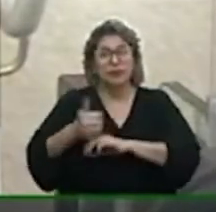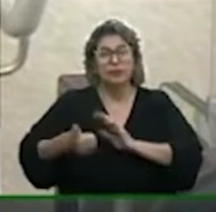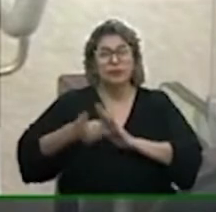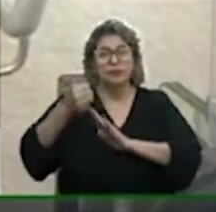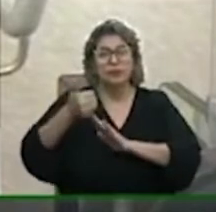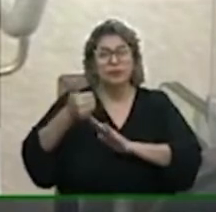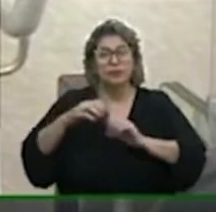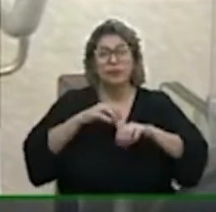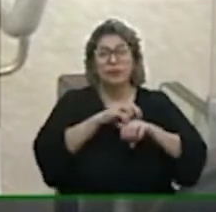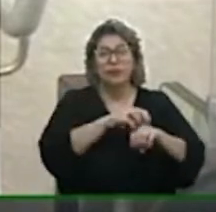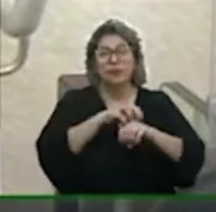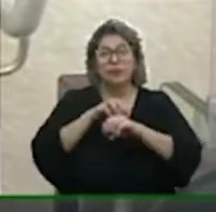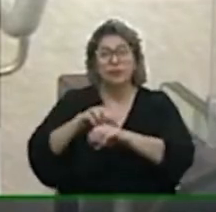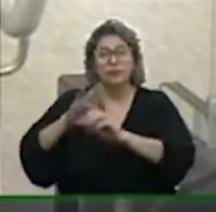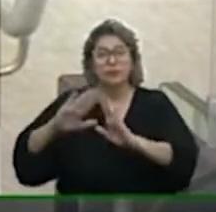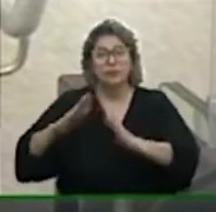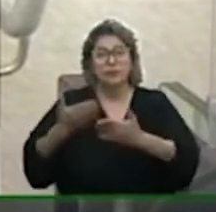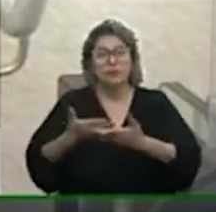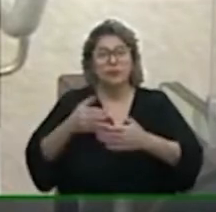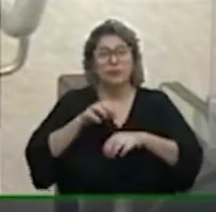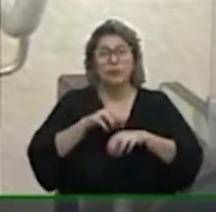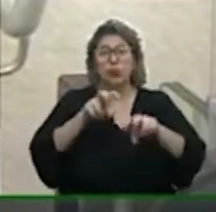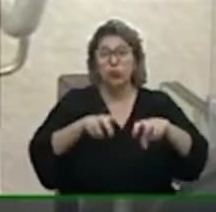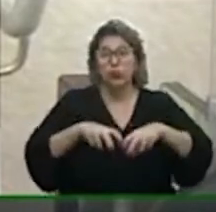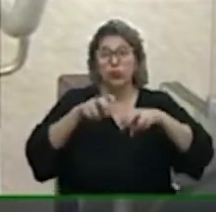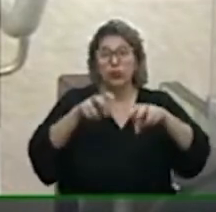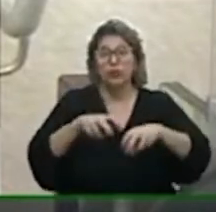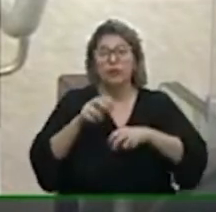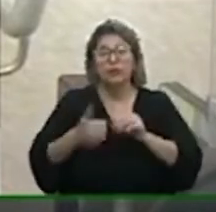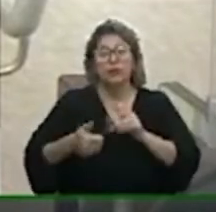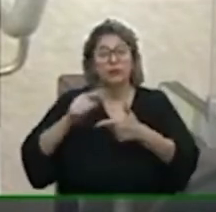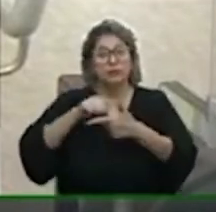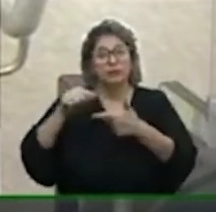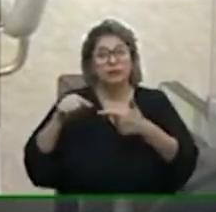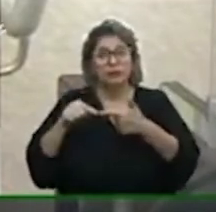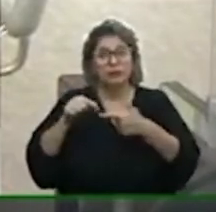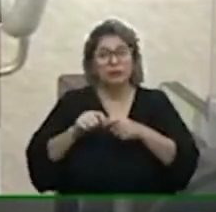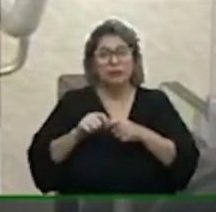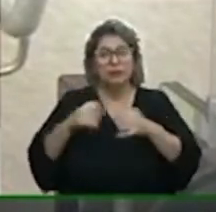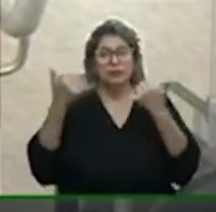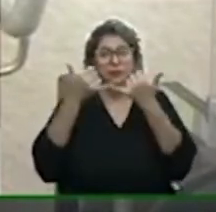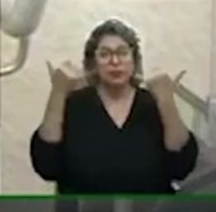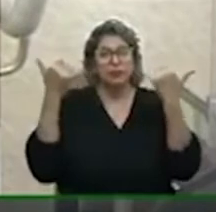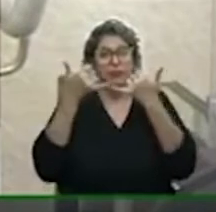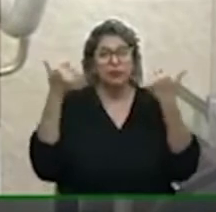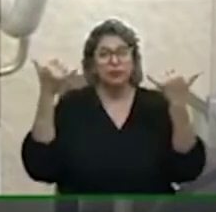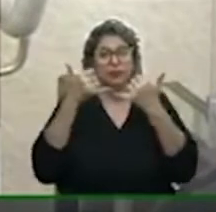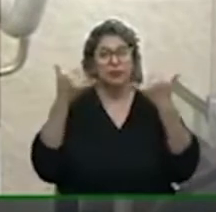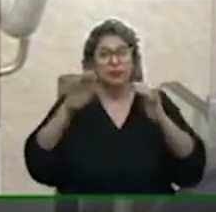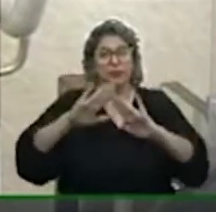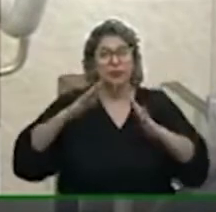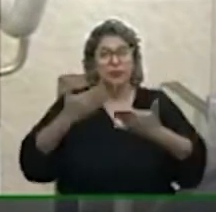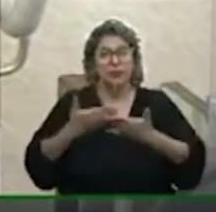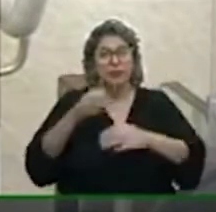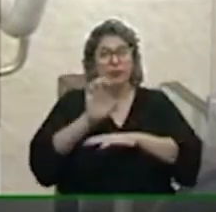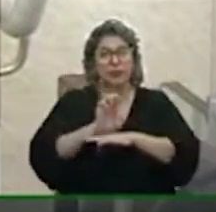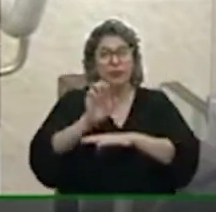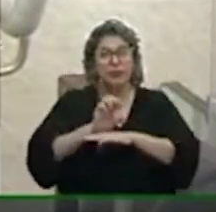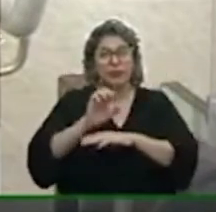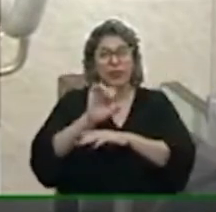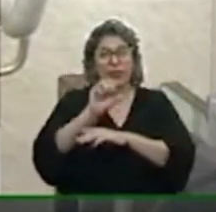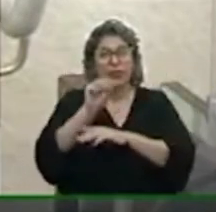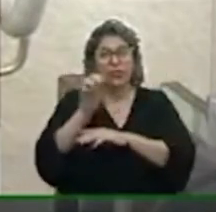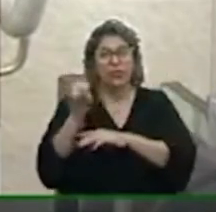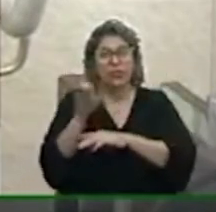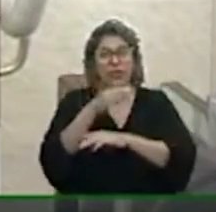Primeiro transporte escolar no meio Rural segundo a eletrificação numa escola estadual lá